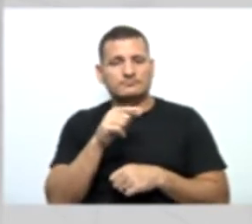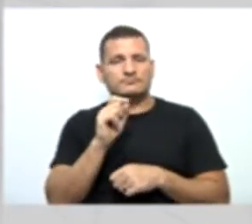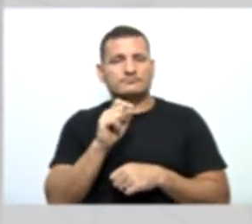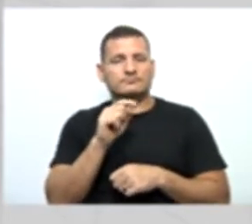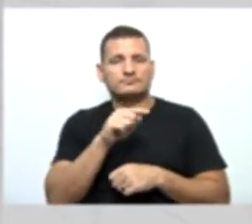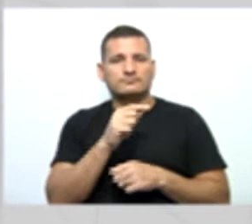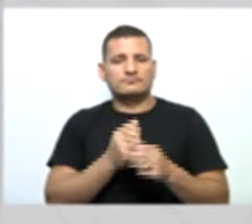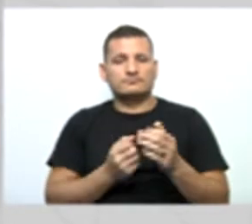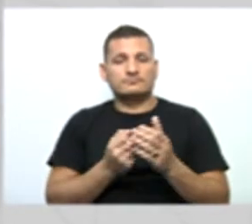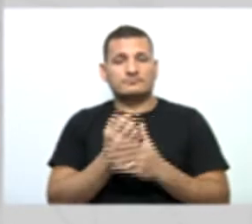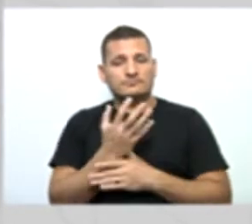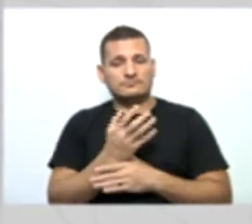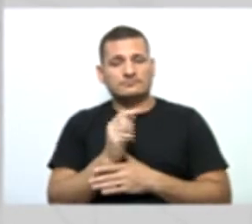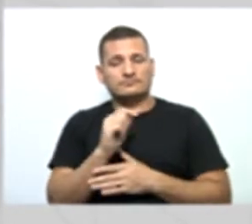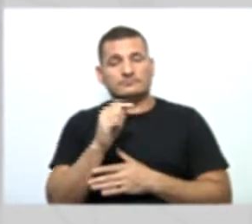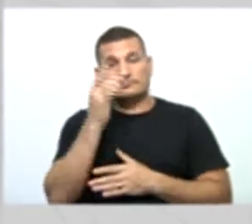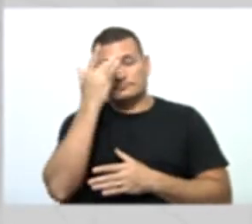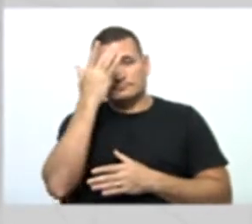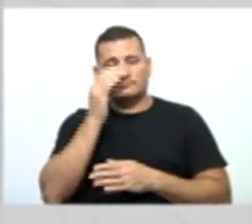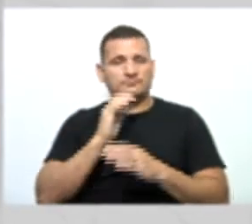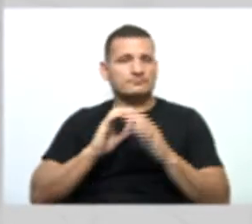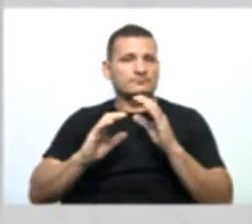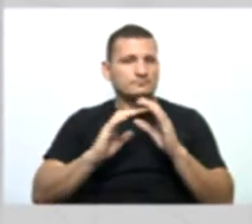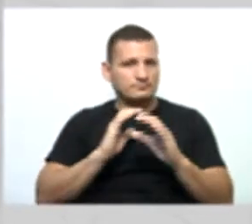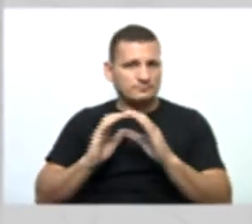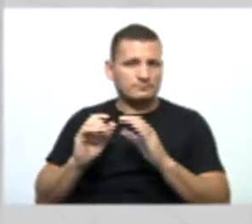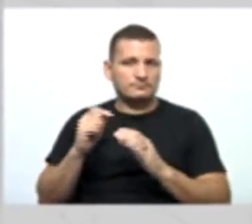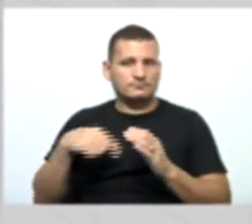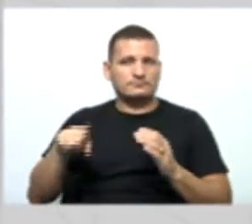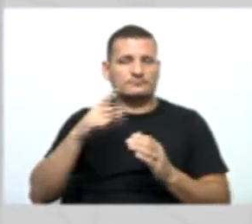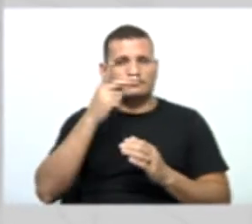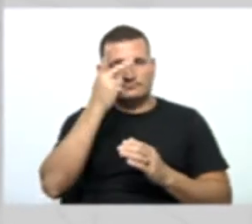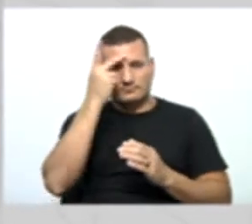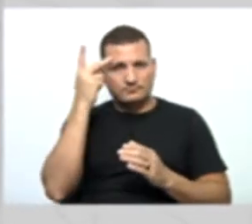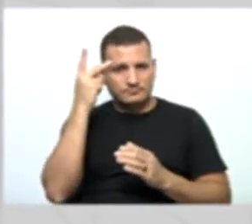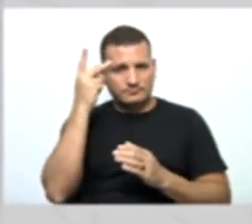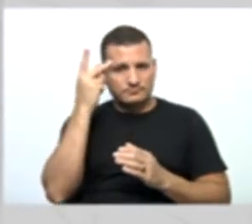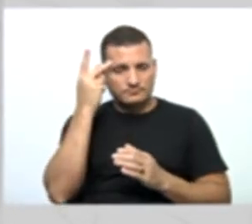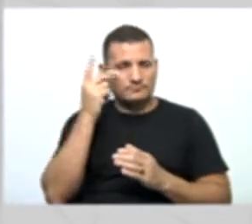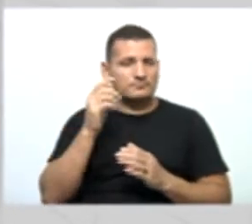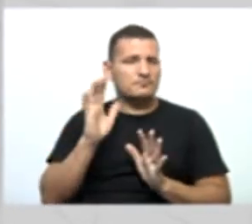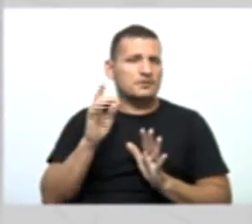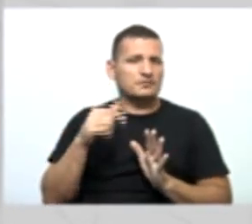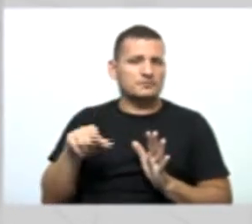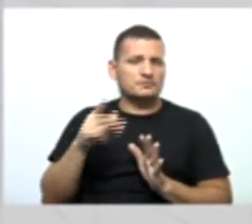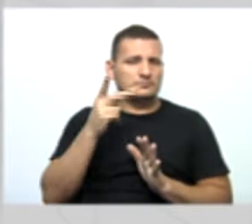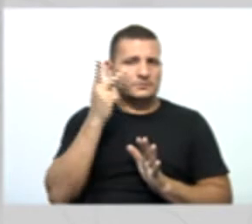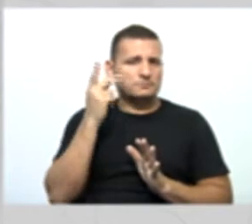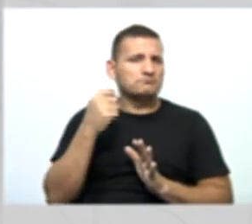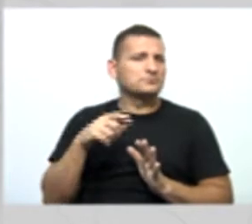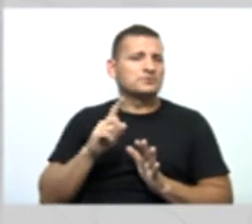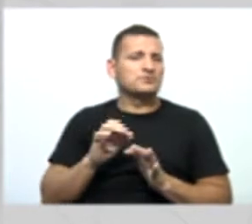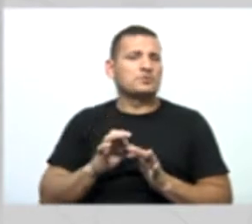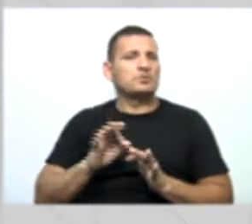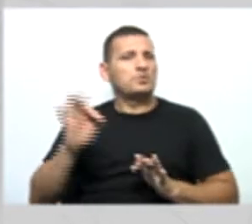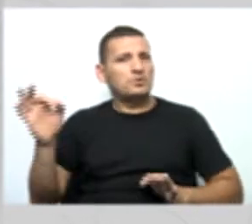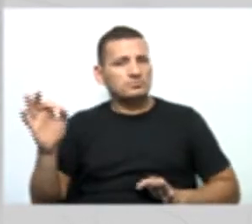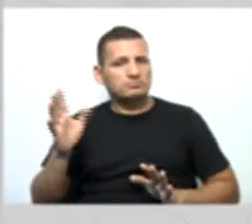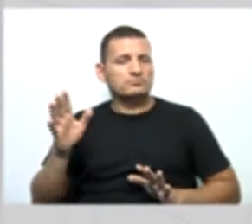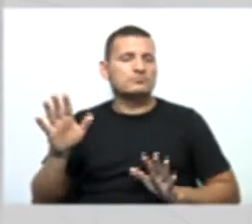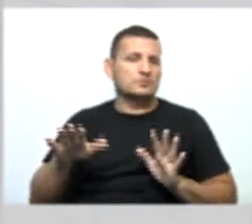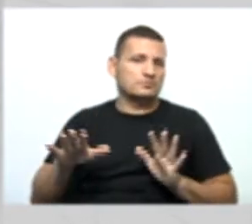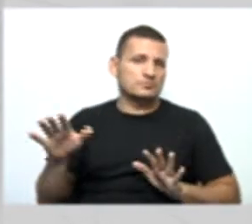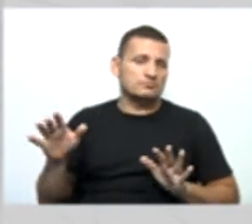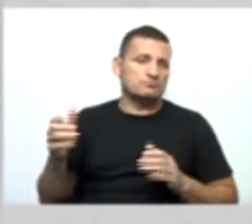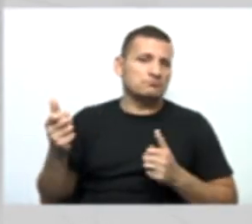foi criado para facilitar a comunicação entre pessoas. Não necessariamente essas pessoas precisam estar longe, mas